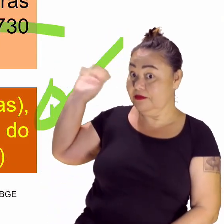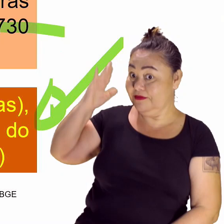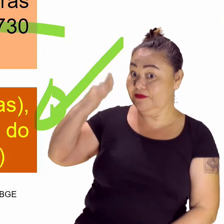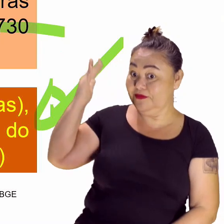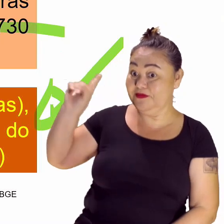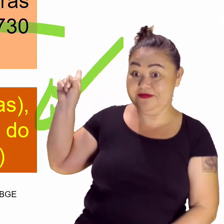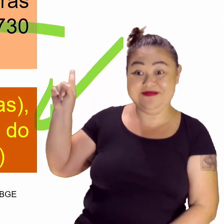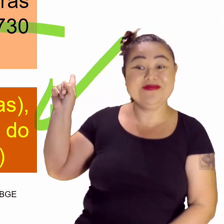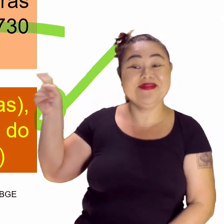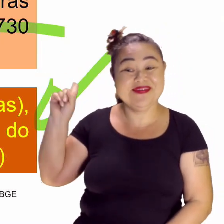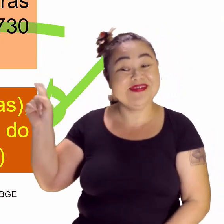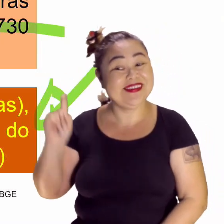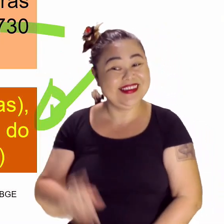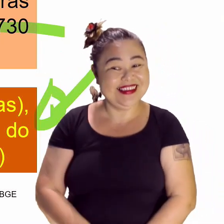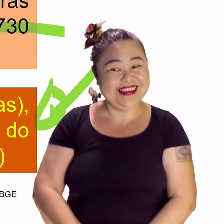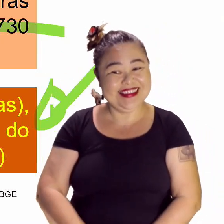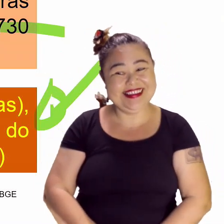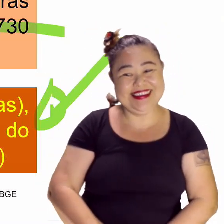perdão